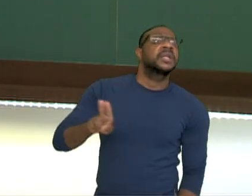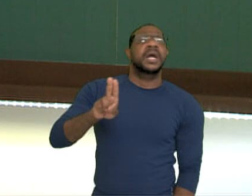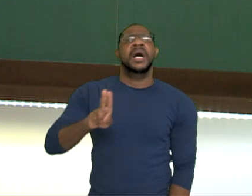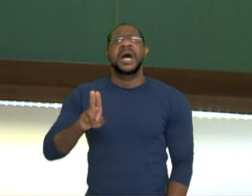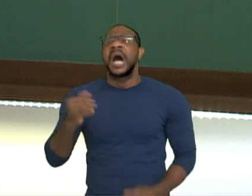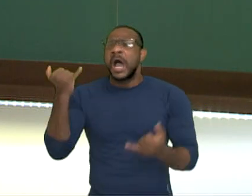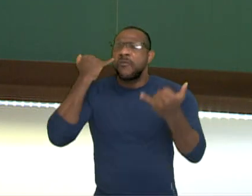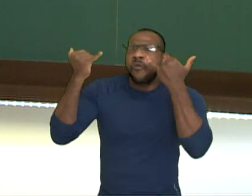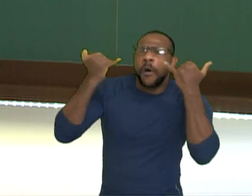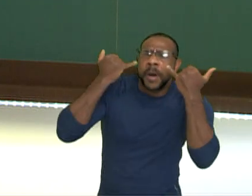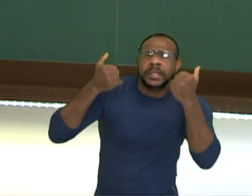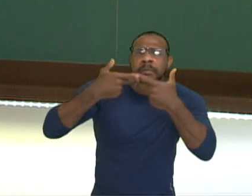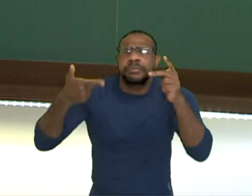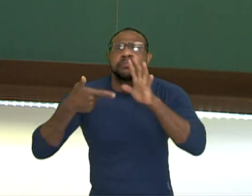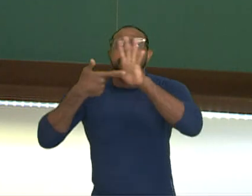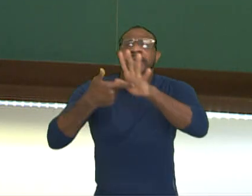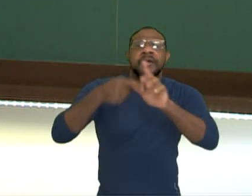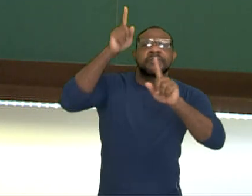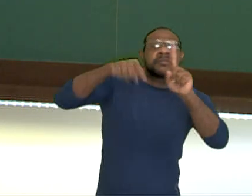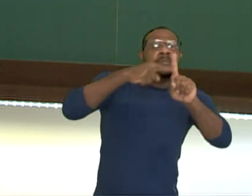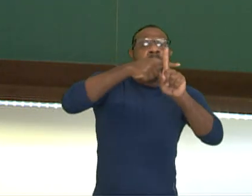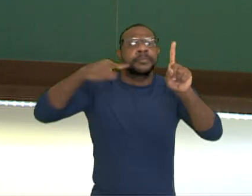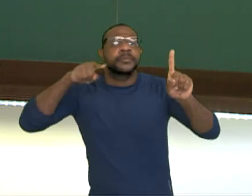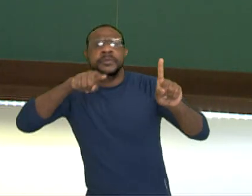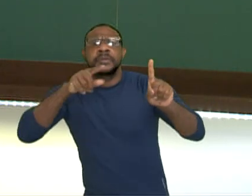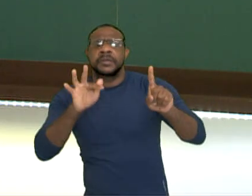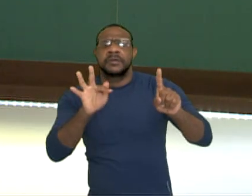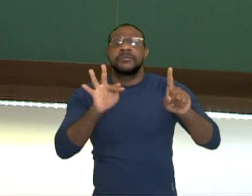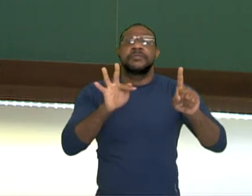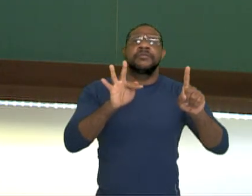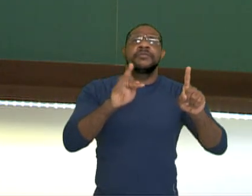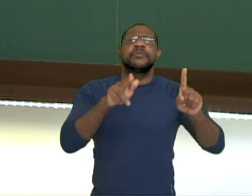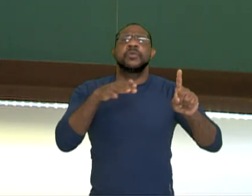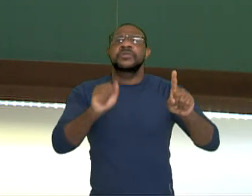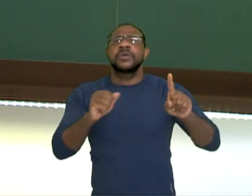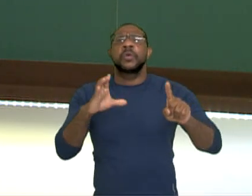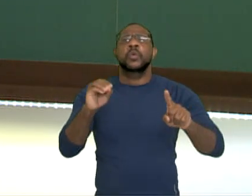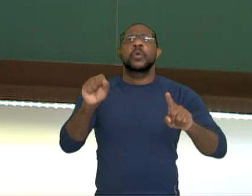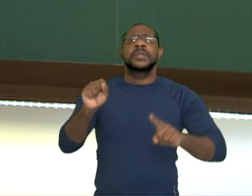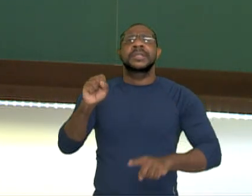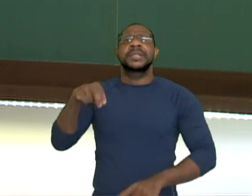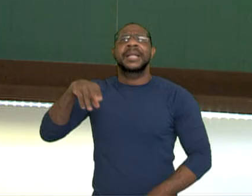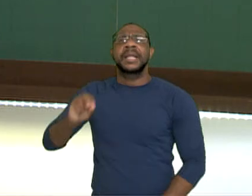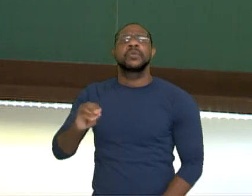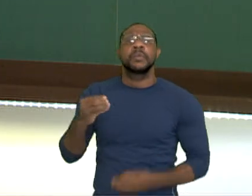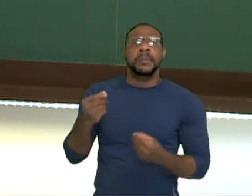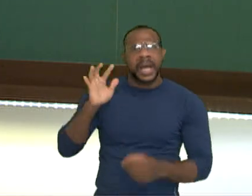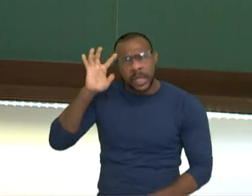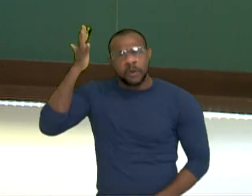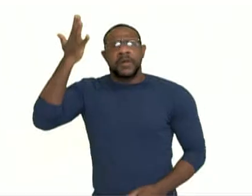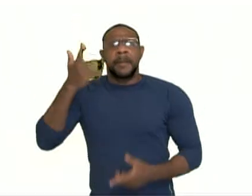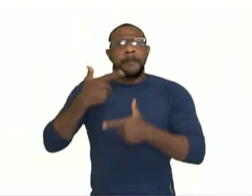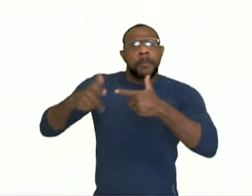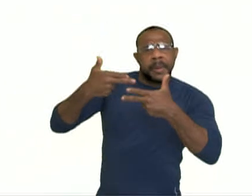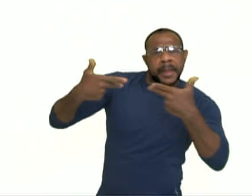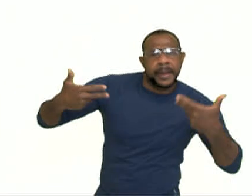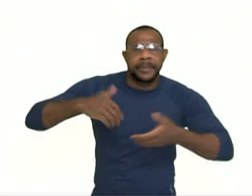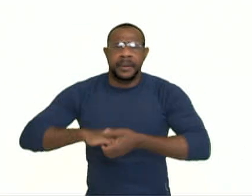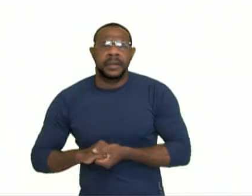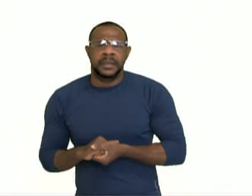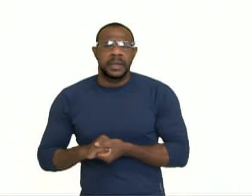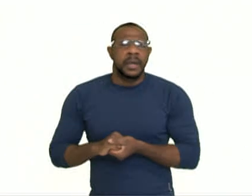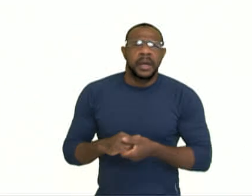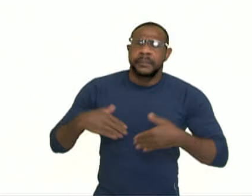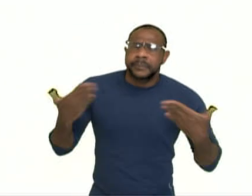as informações apresentadas no gráfico da função cosseno para a gente resolver problemas? Então